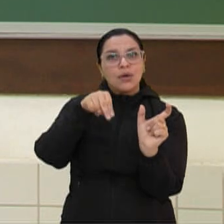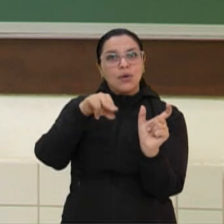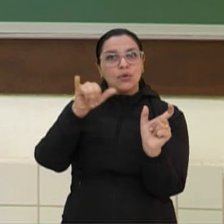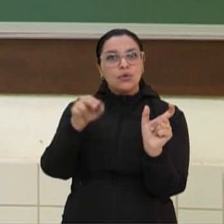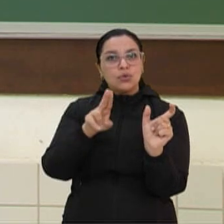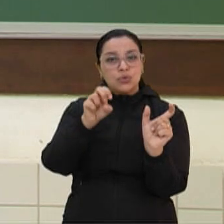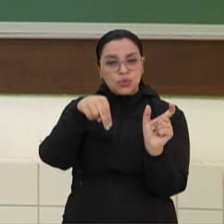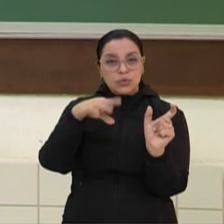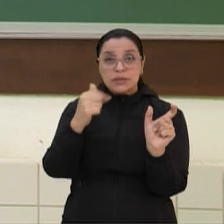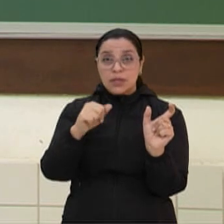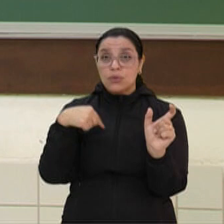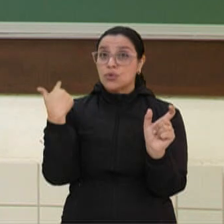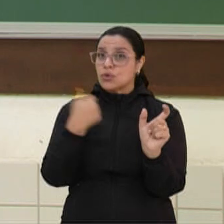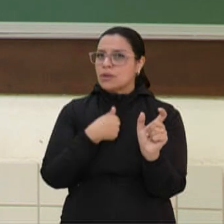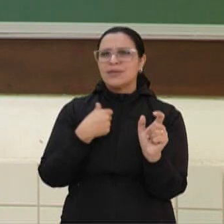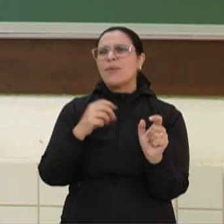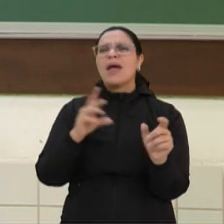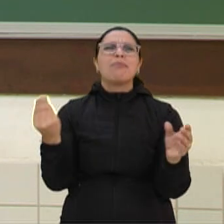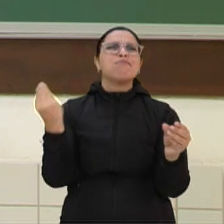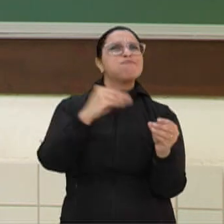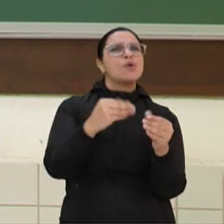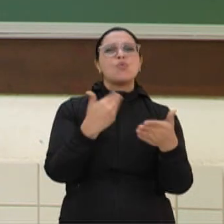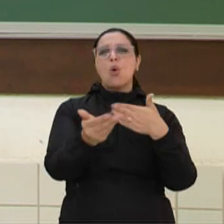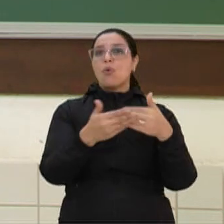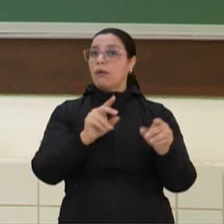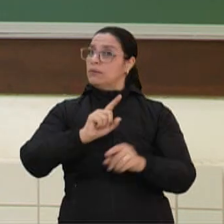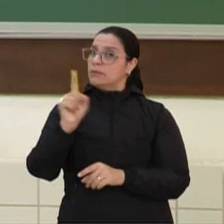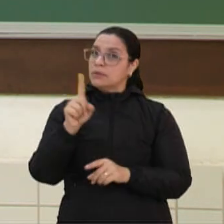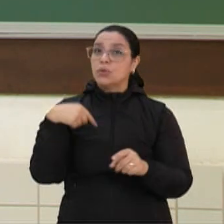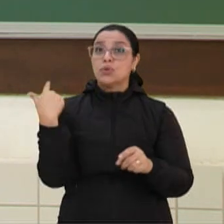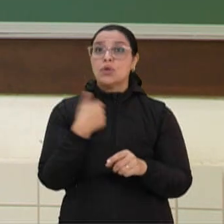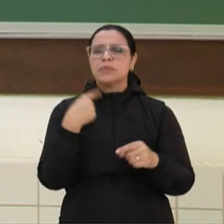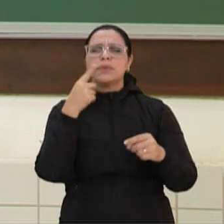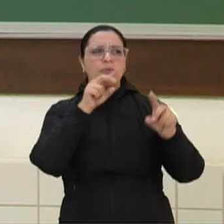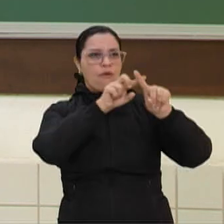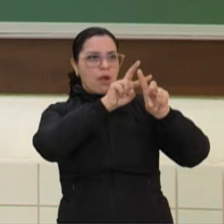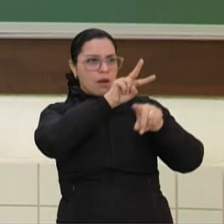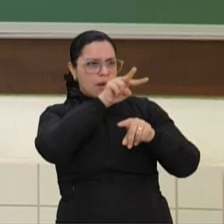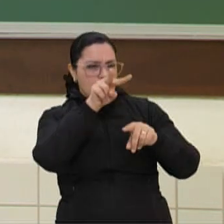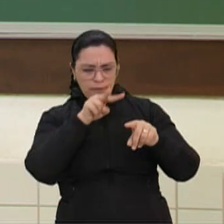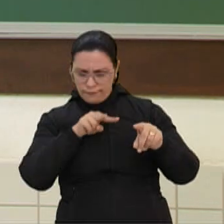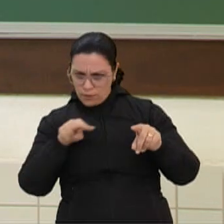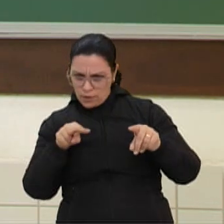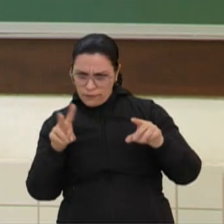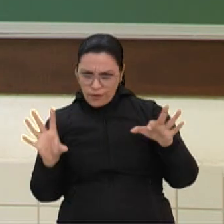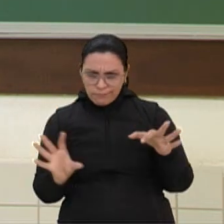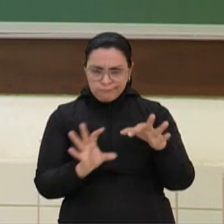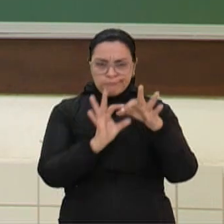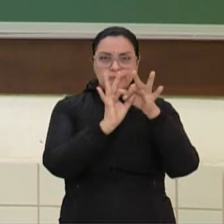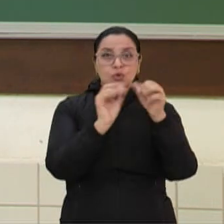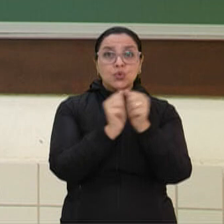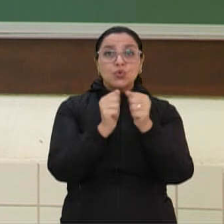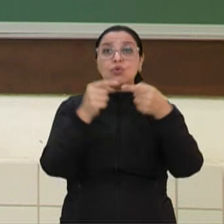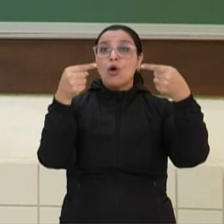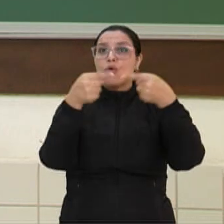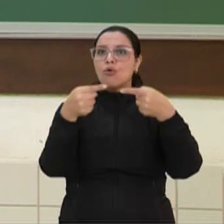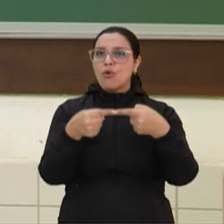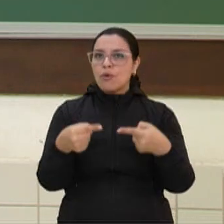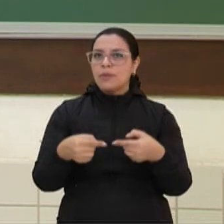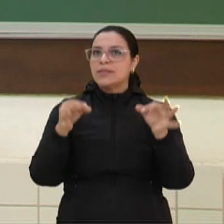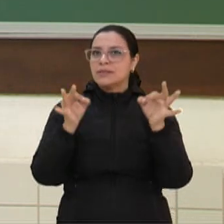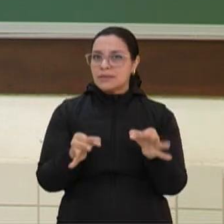falei? É, que não basta eu apenas classificar a minha oração consultando lá